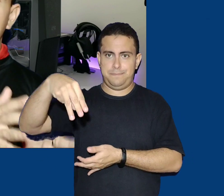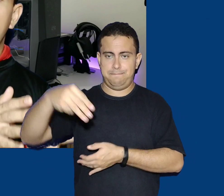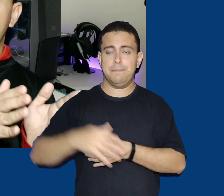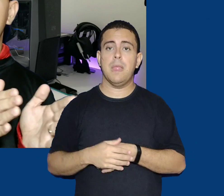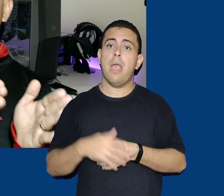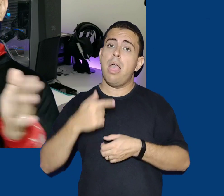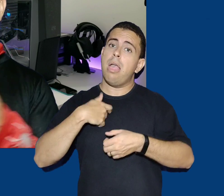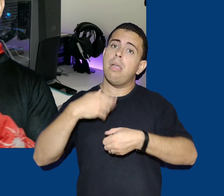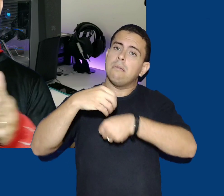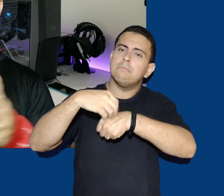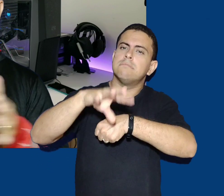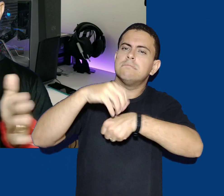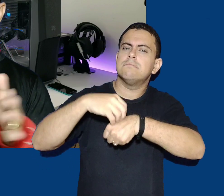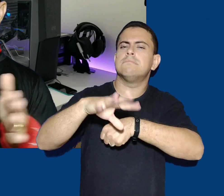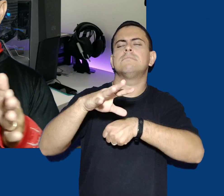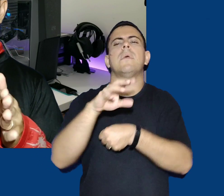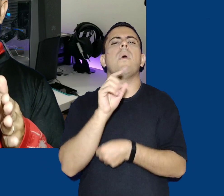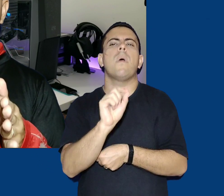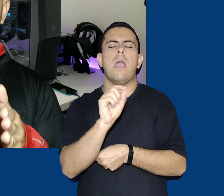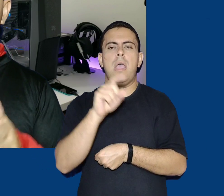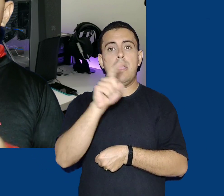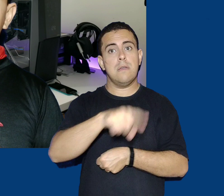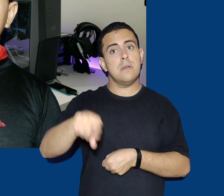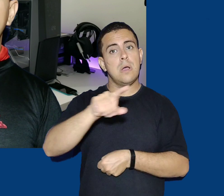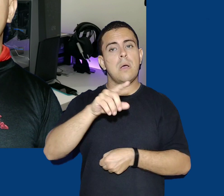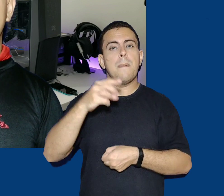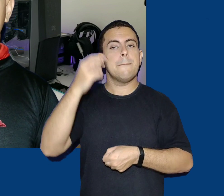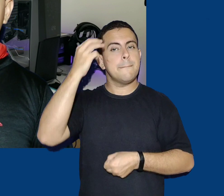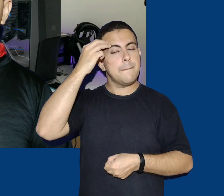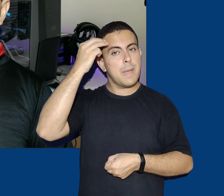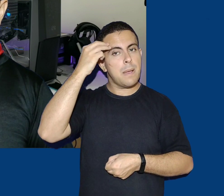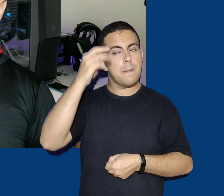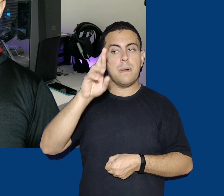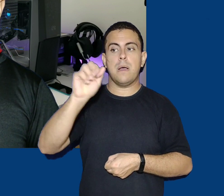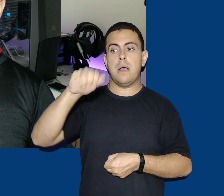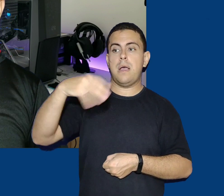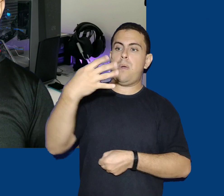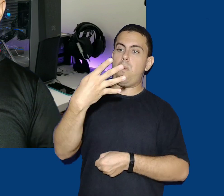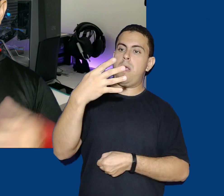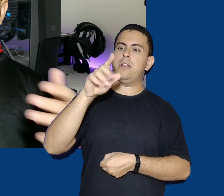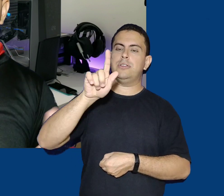melhor. Eu recomendo aparelhos que por cerca de 4 GB de memória RAM.